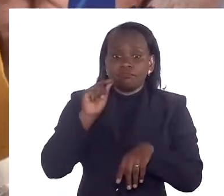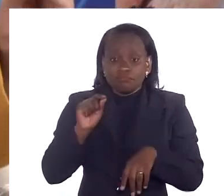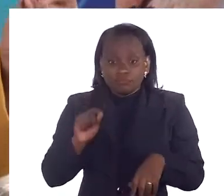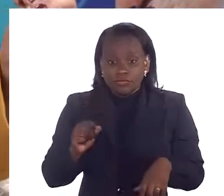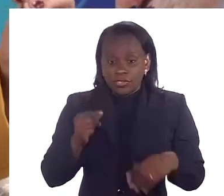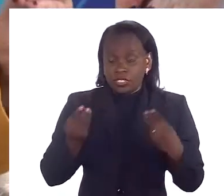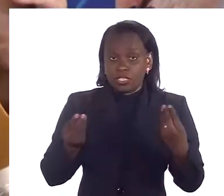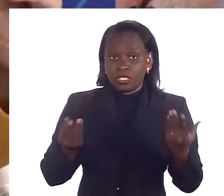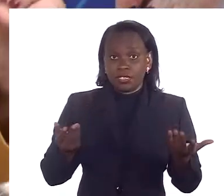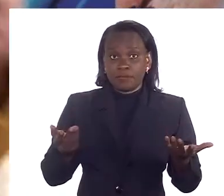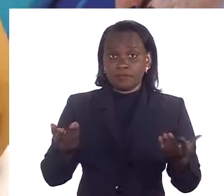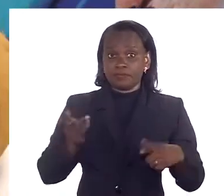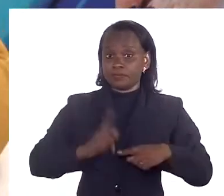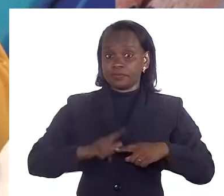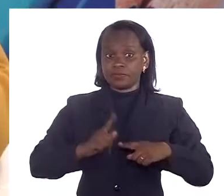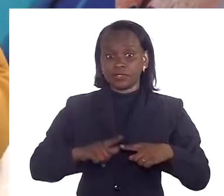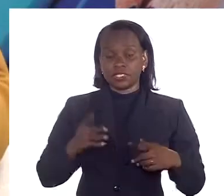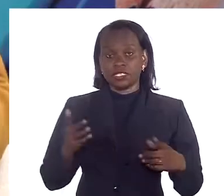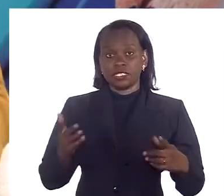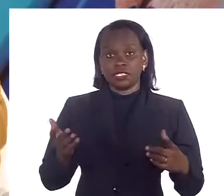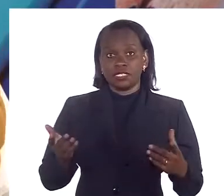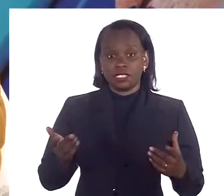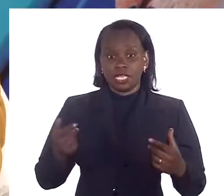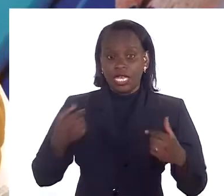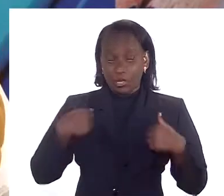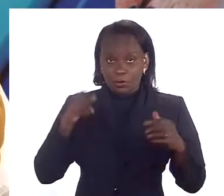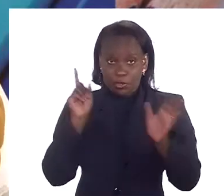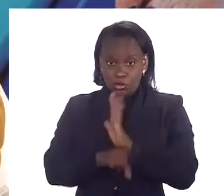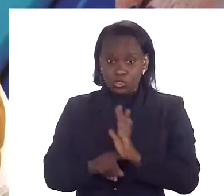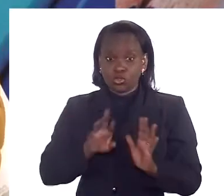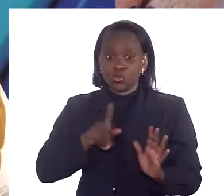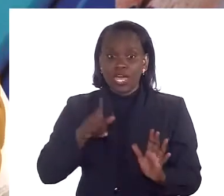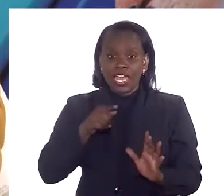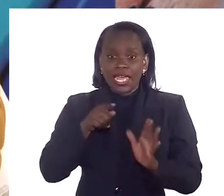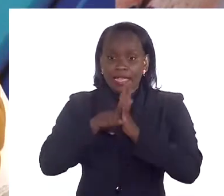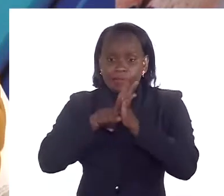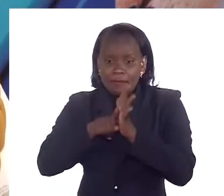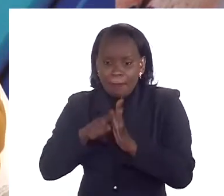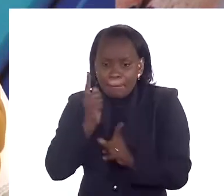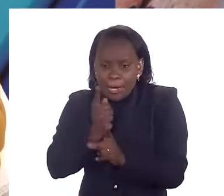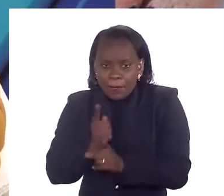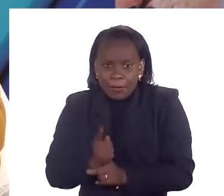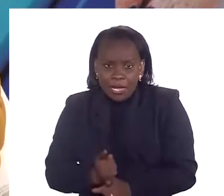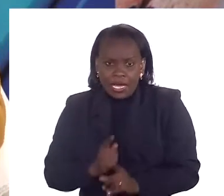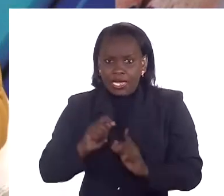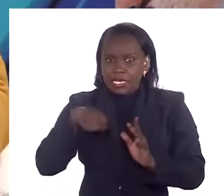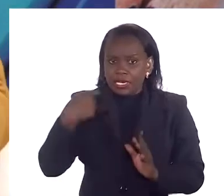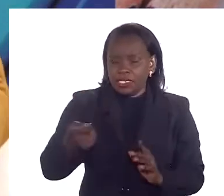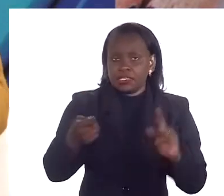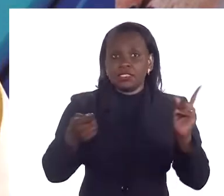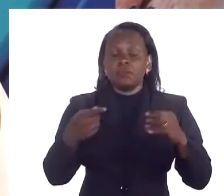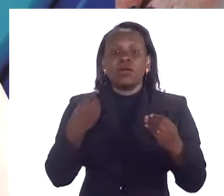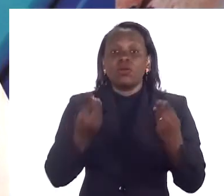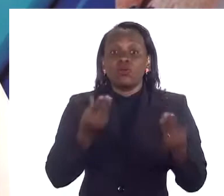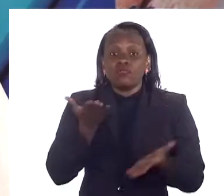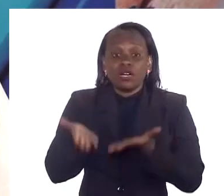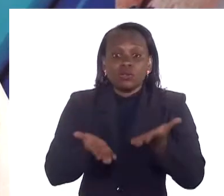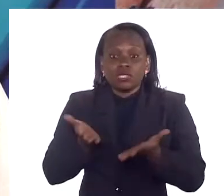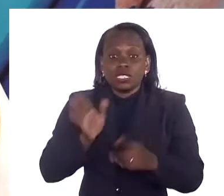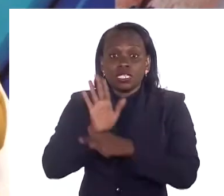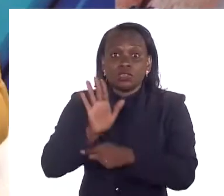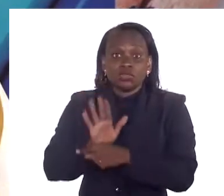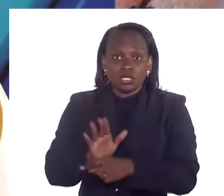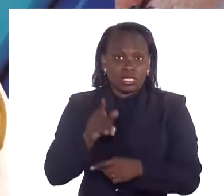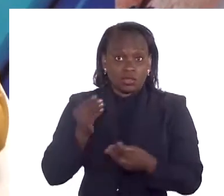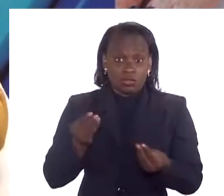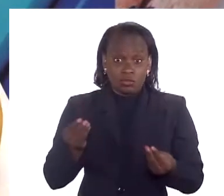assim? Porque não é a questão aqui da minha pergunta, não é o diagnóstico, não. Mas como você vai abordar? A